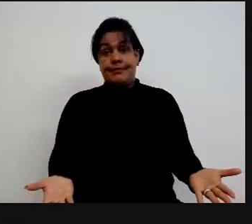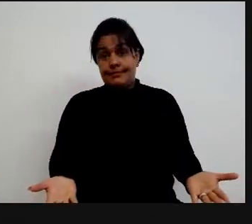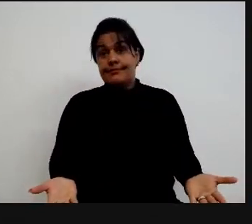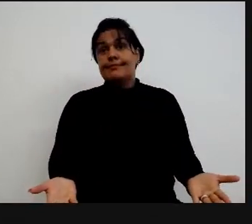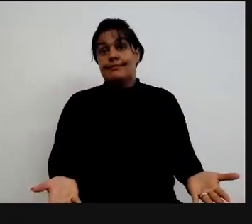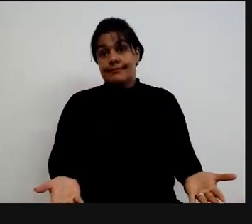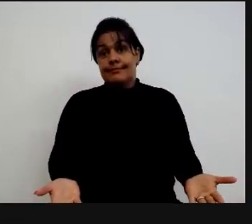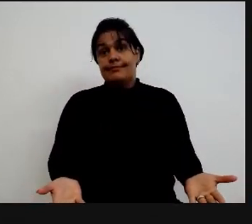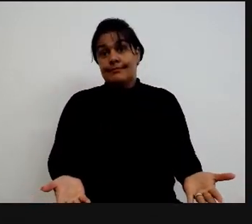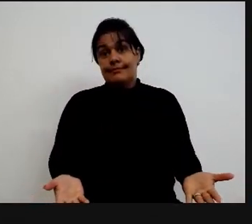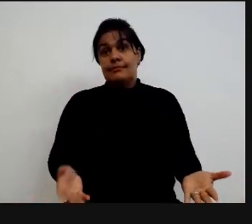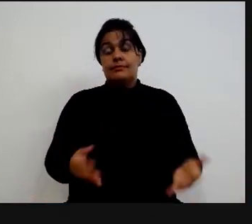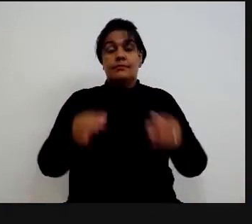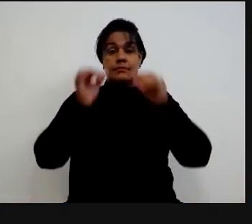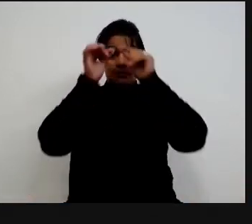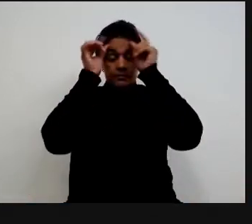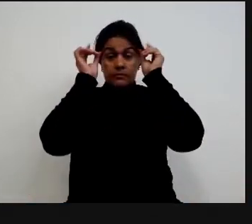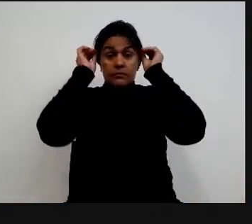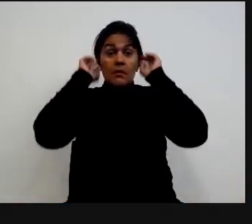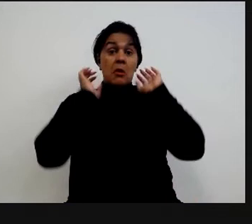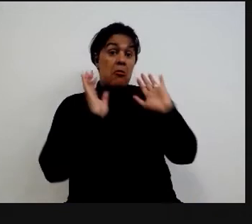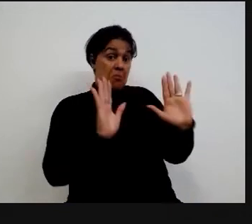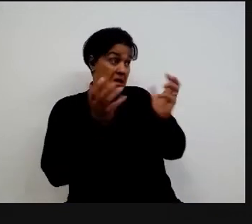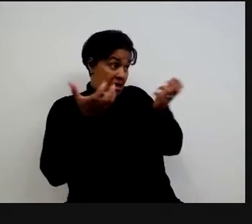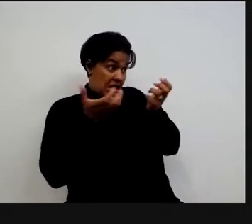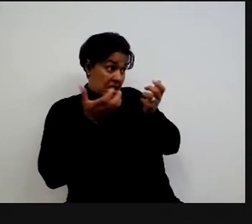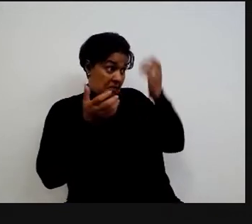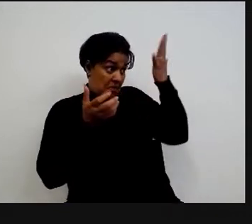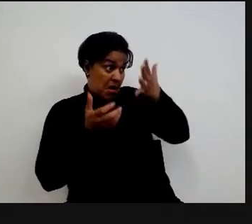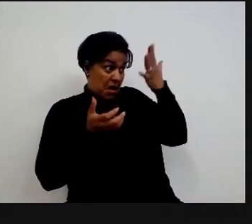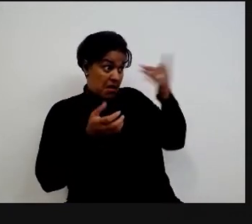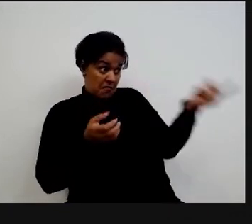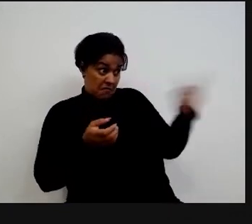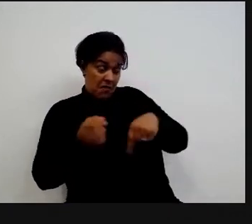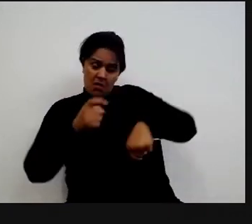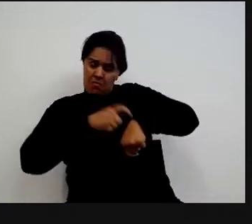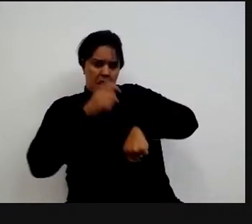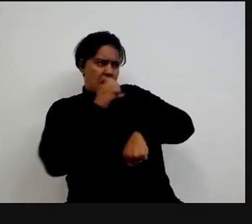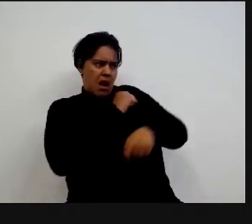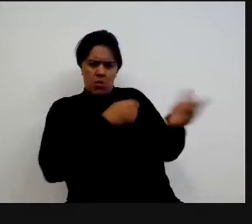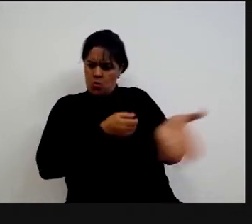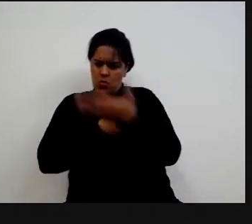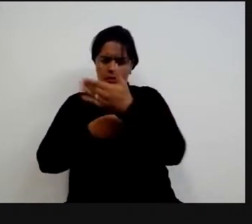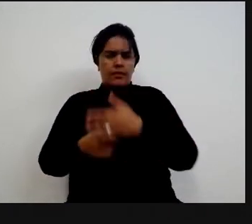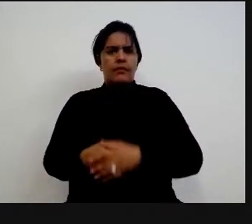organização de experiência de aprendizagem. Mas, se quiser fazer palestra, nós organizamos isso em forma de